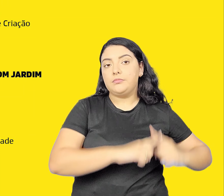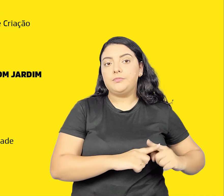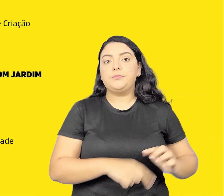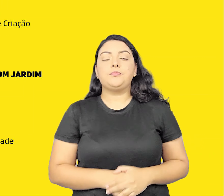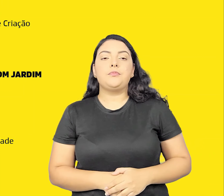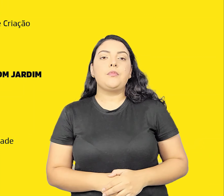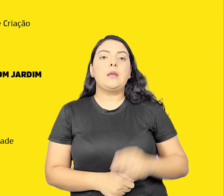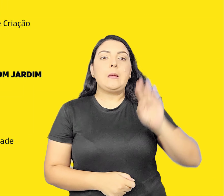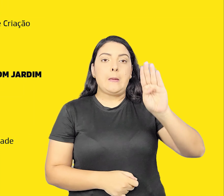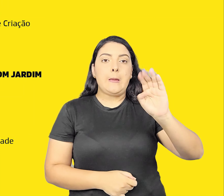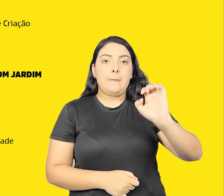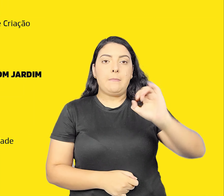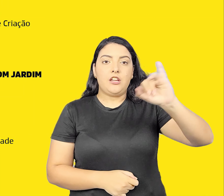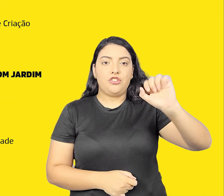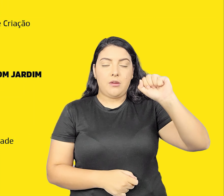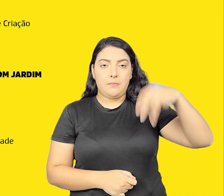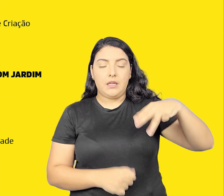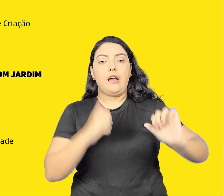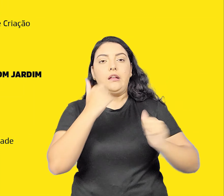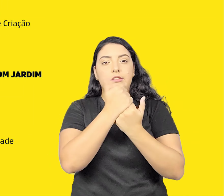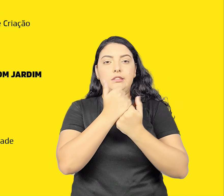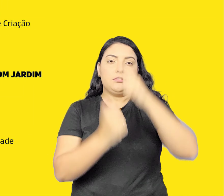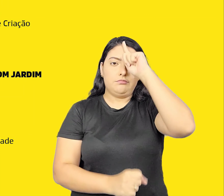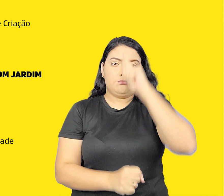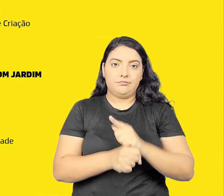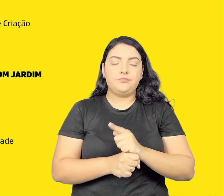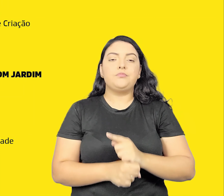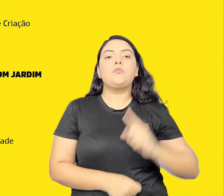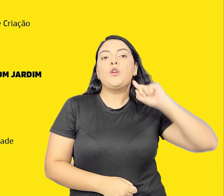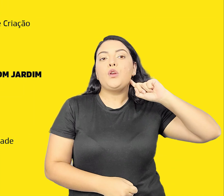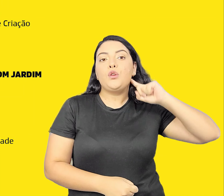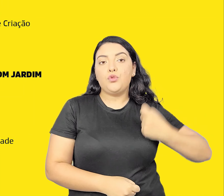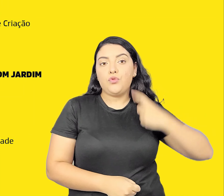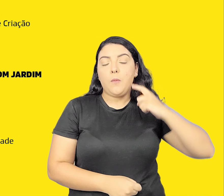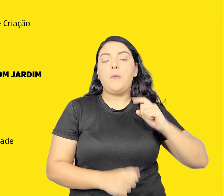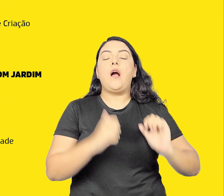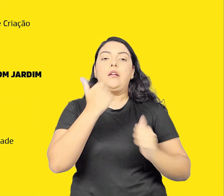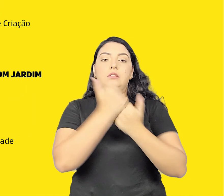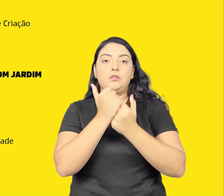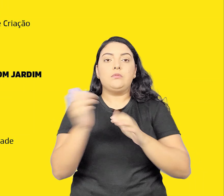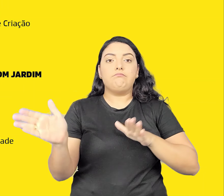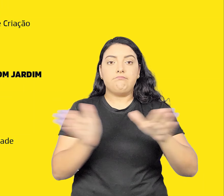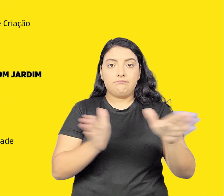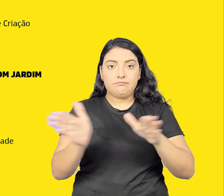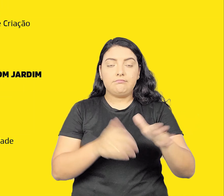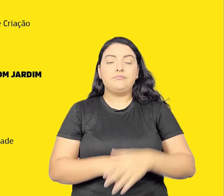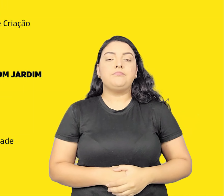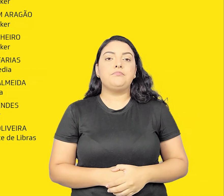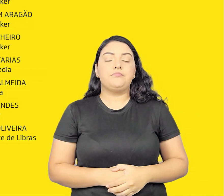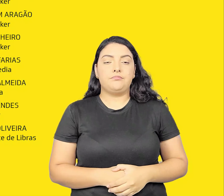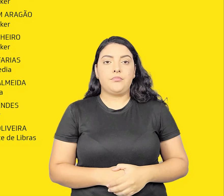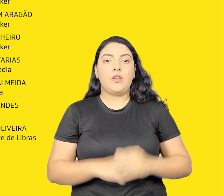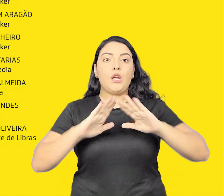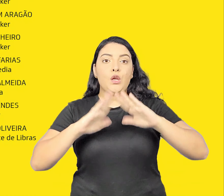Executivo Benjamim Lucas Assistente de Gestão João Paulo Lima Assessor de Acessibilidade